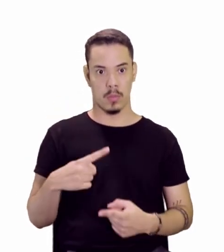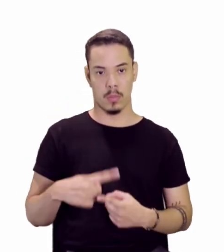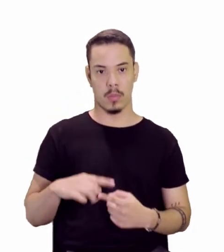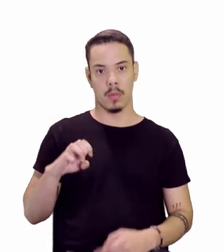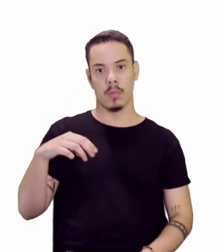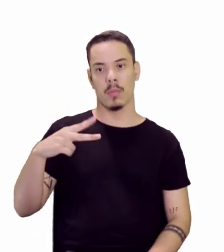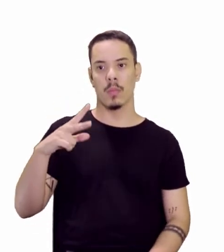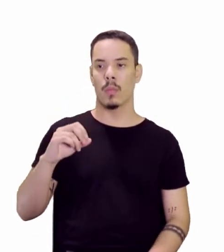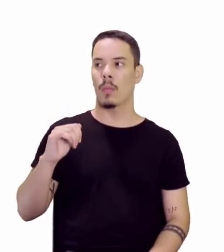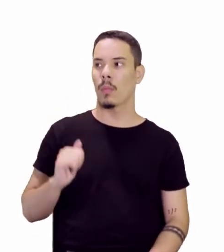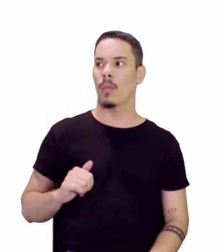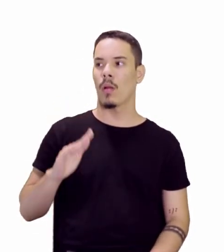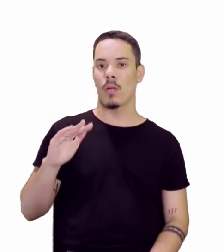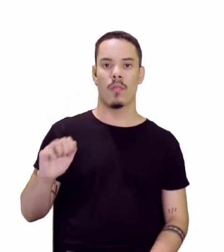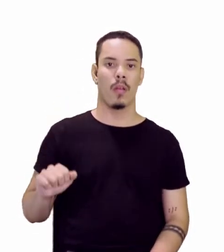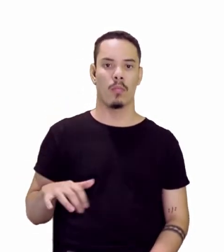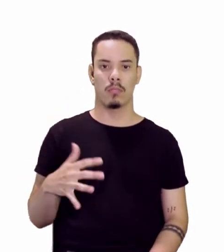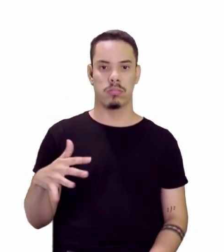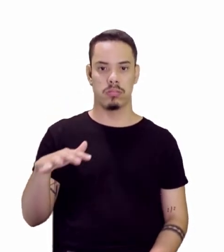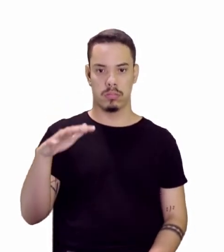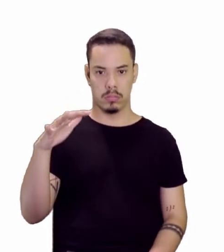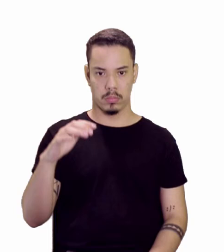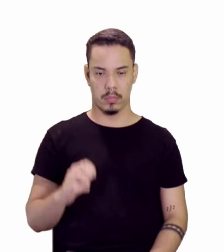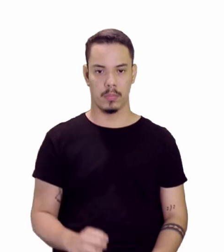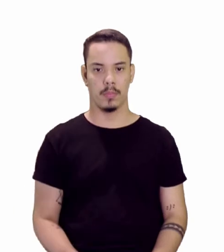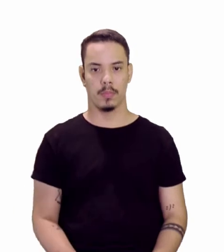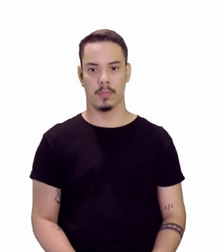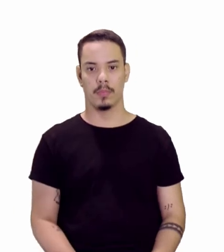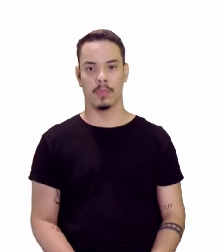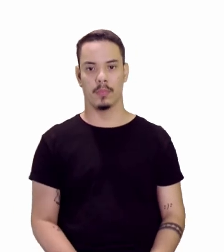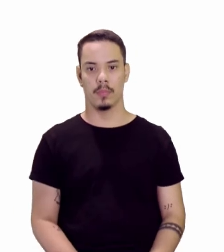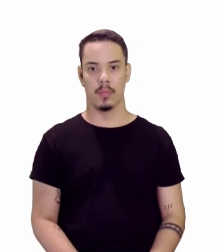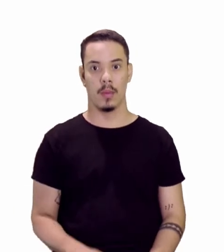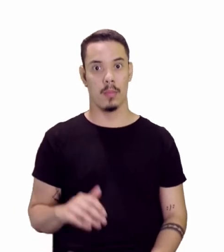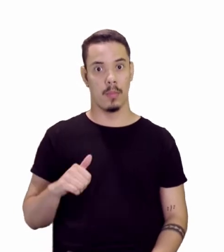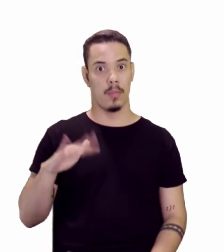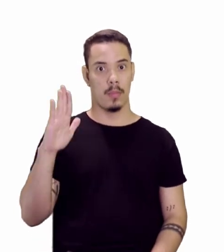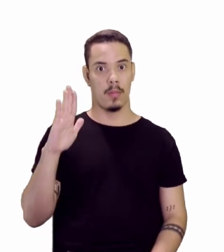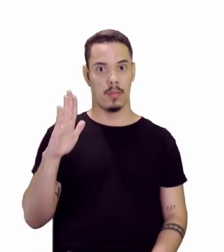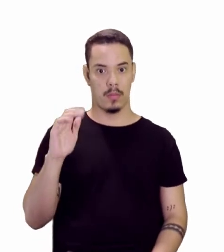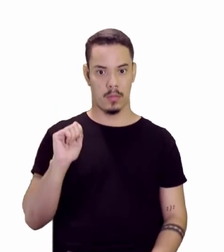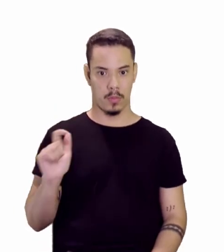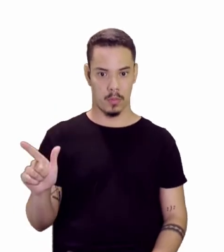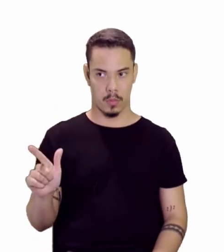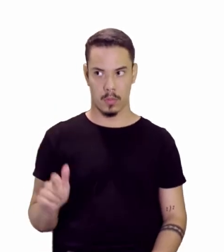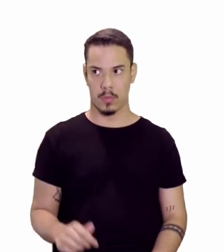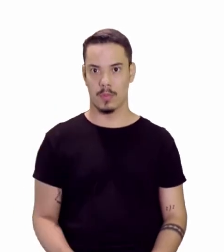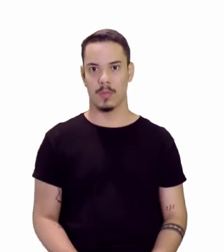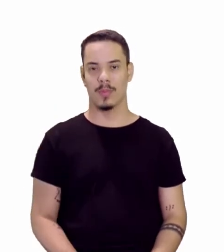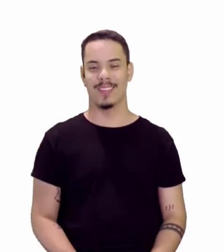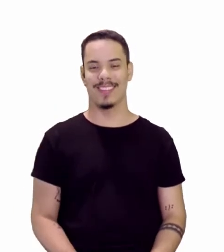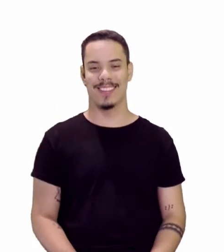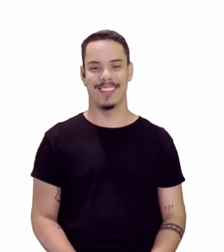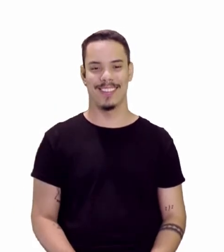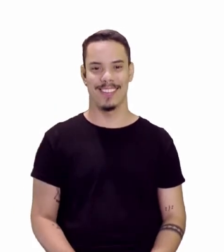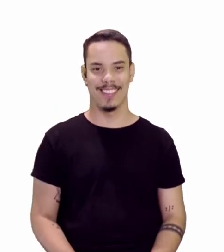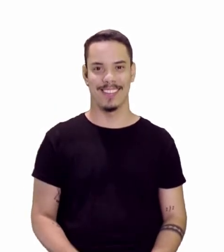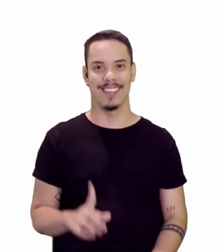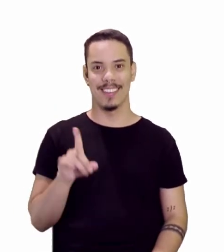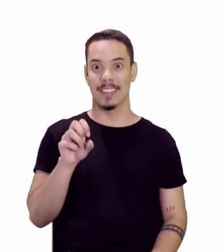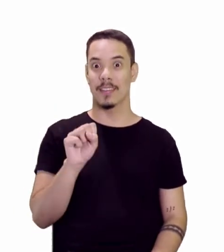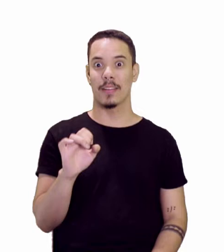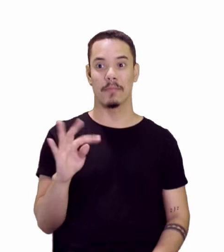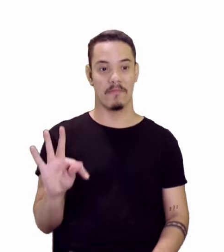ser maior, ele vai subir. Exatamente, então tá ali, ó, maior. Legal, Deise. Você está muito tecnológica e